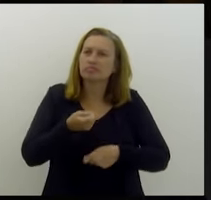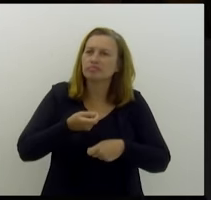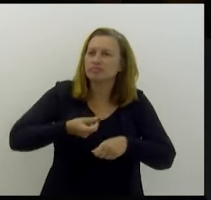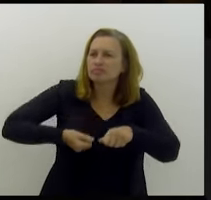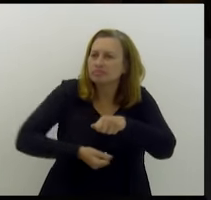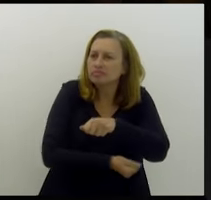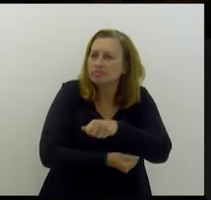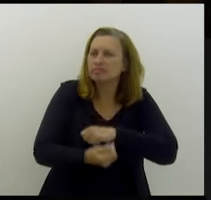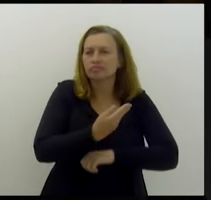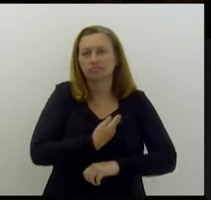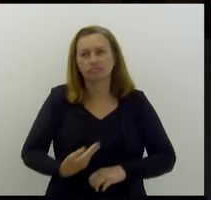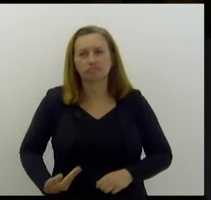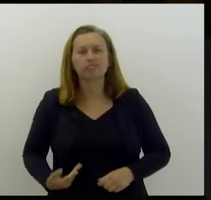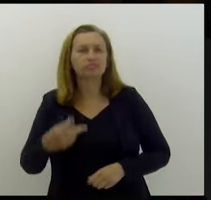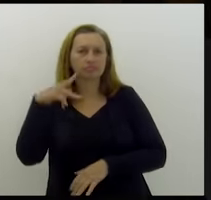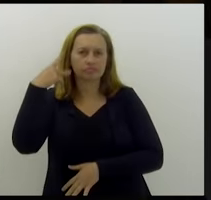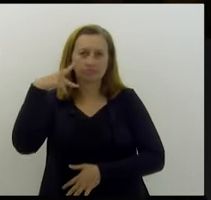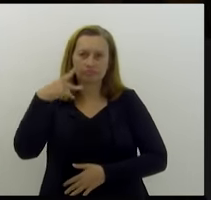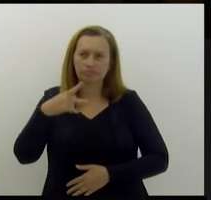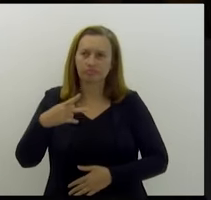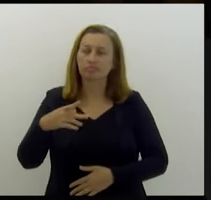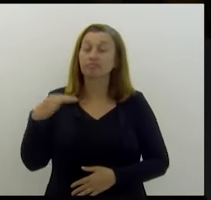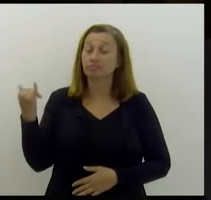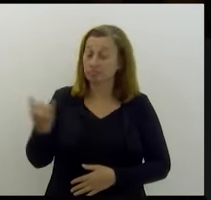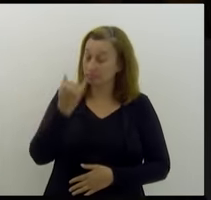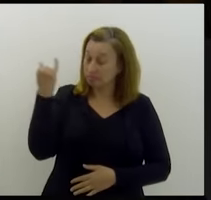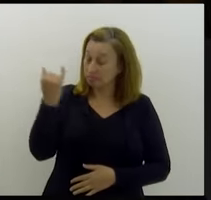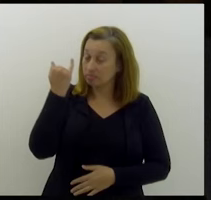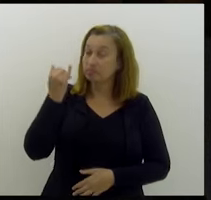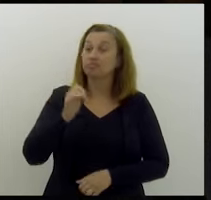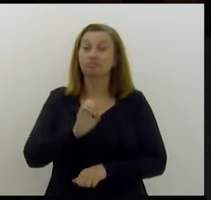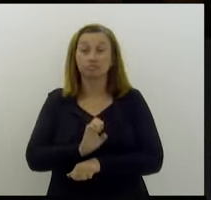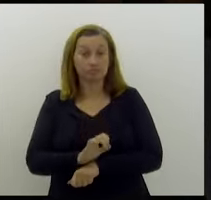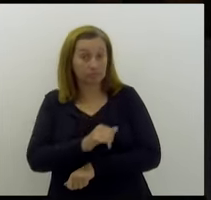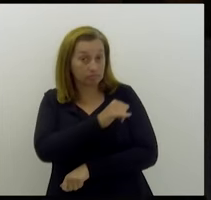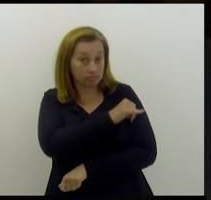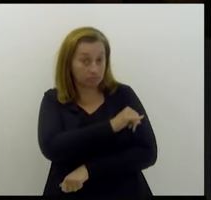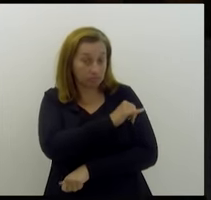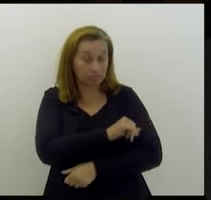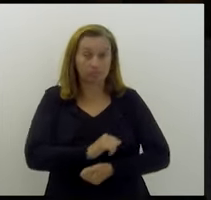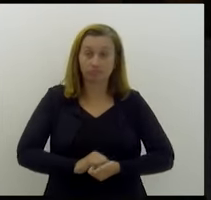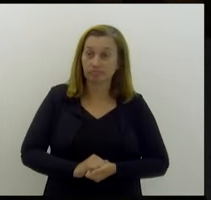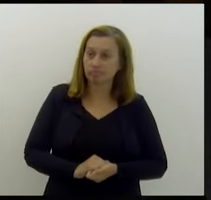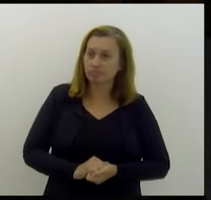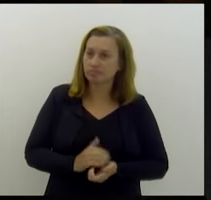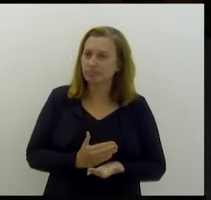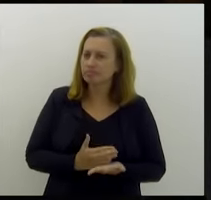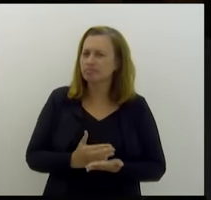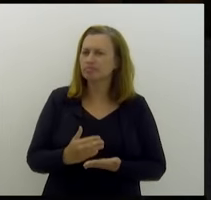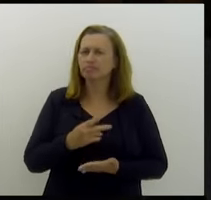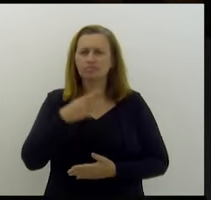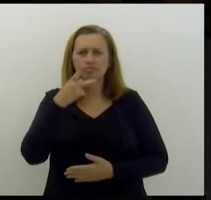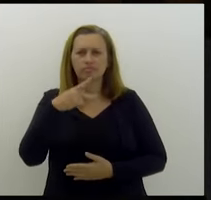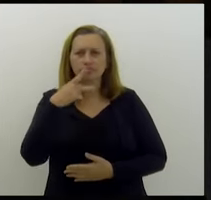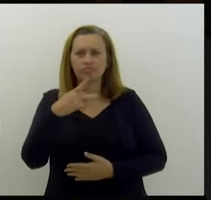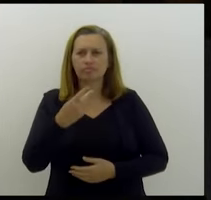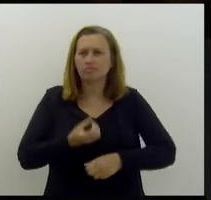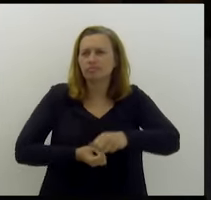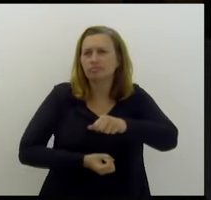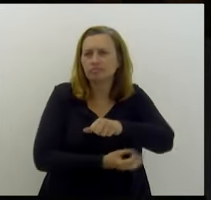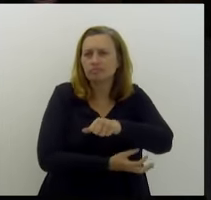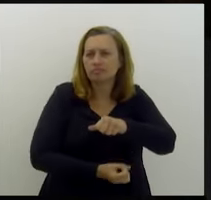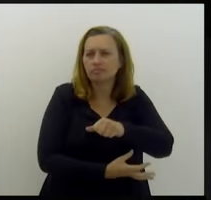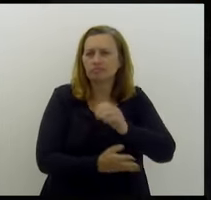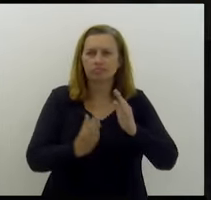públicos e políticas muito importante pro estado do Rio de Janeiro eu vou começar falando do fundo Estadual de